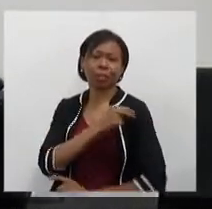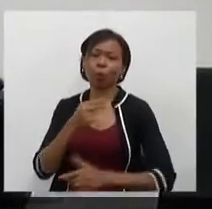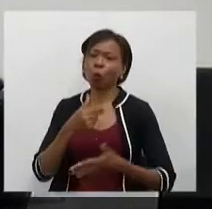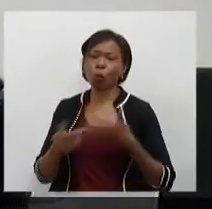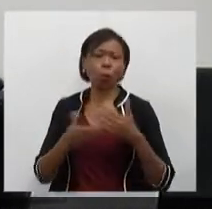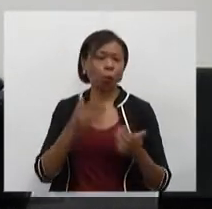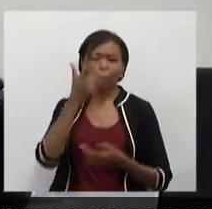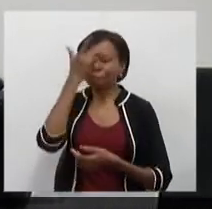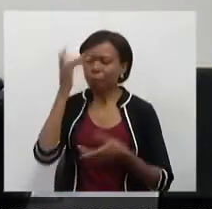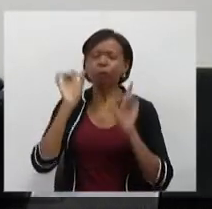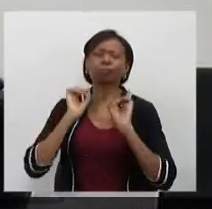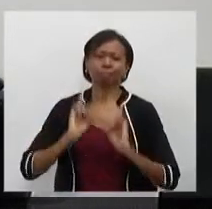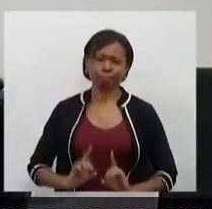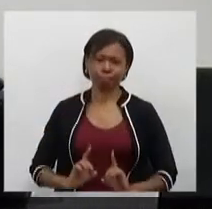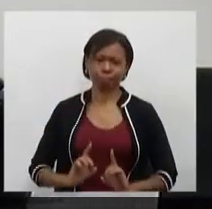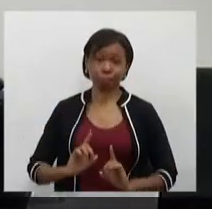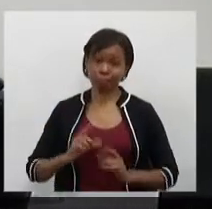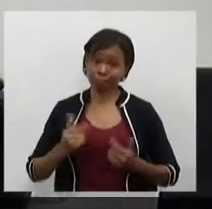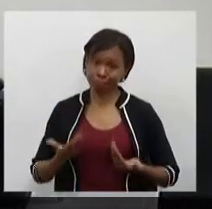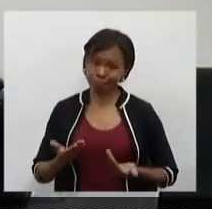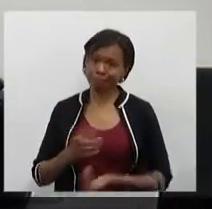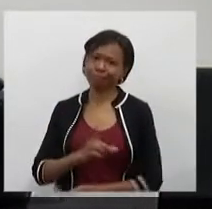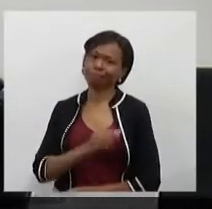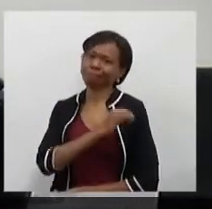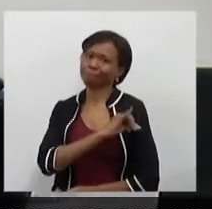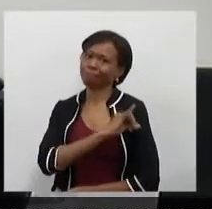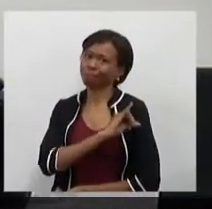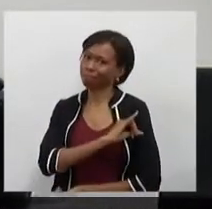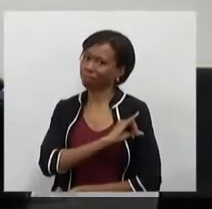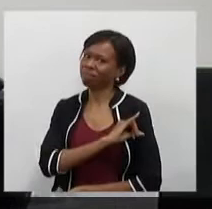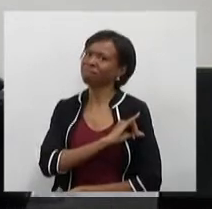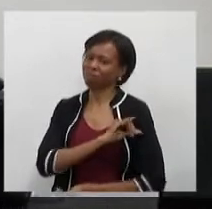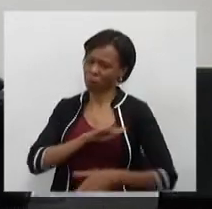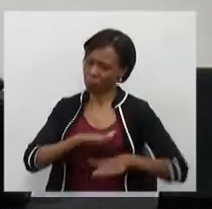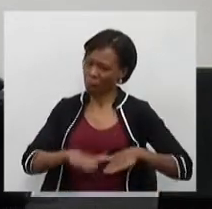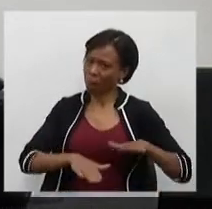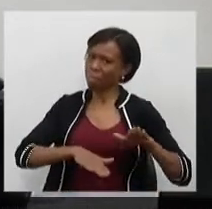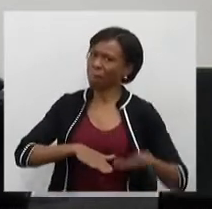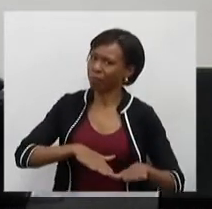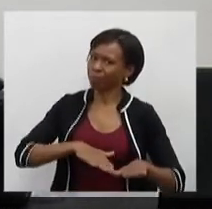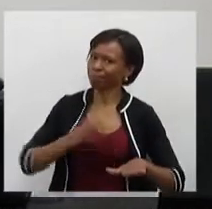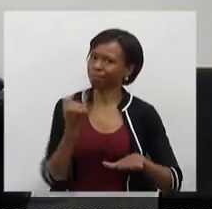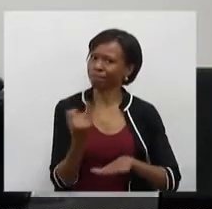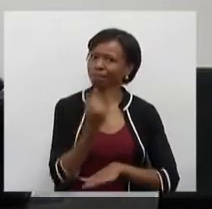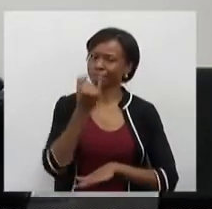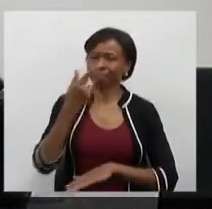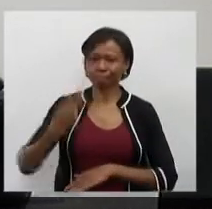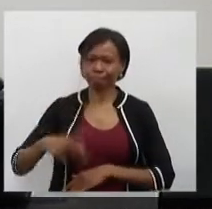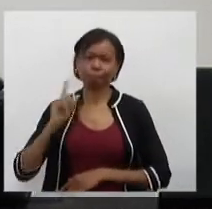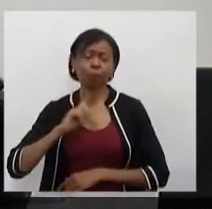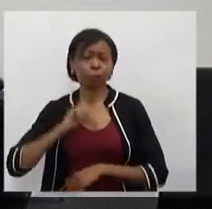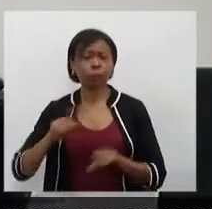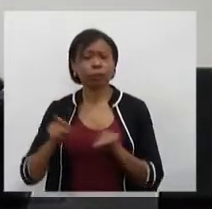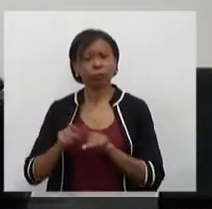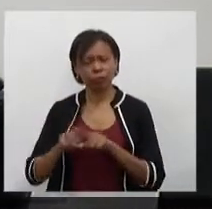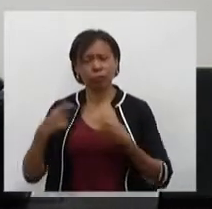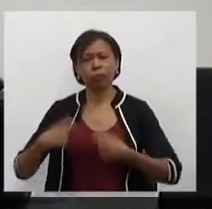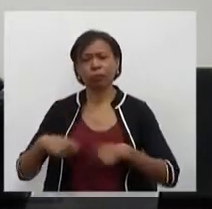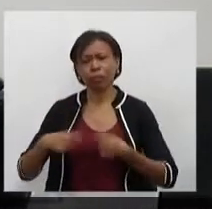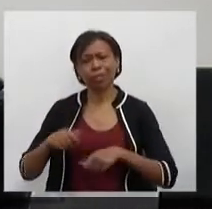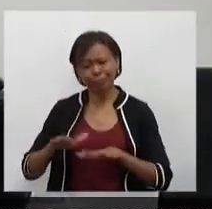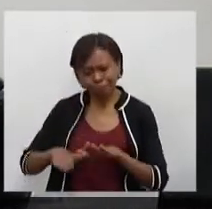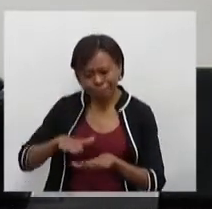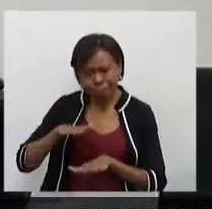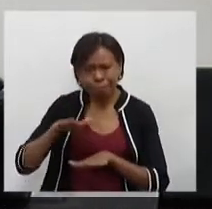Então, né, Rio de Janeiro deu um passo importante e Minas também precisa dar esse passo importante para que, né, se